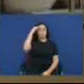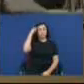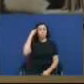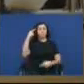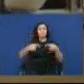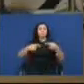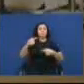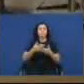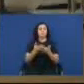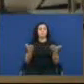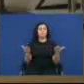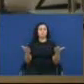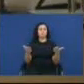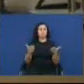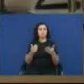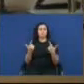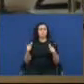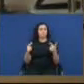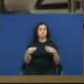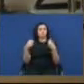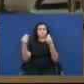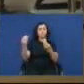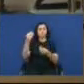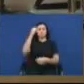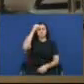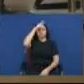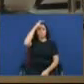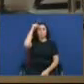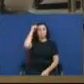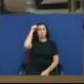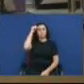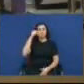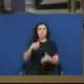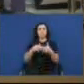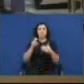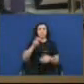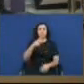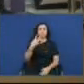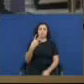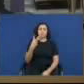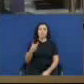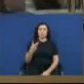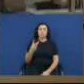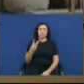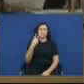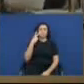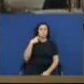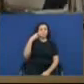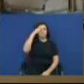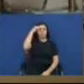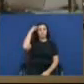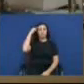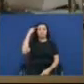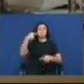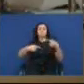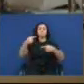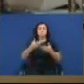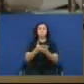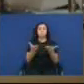Júlio. Em discussão. Não havendo ao Executivo. Requerimento 543, vereador Dr. Júlio. Em